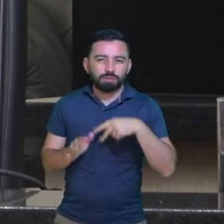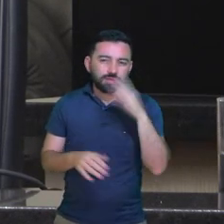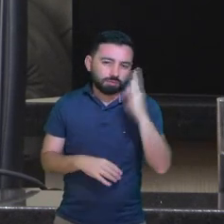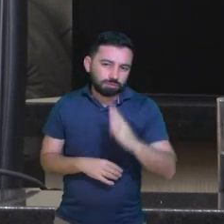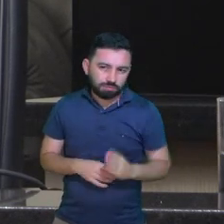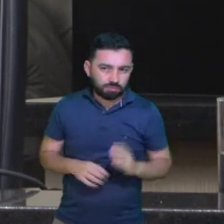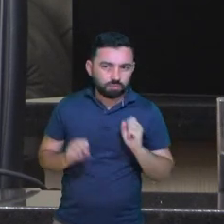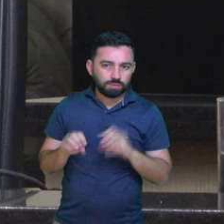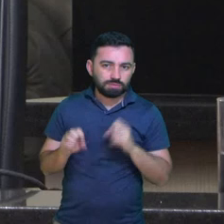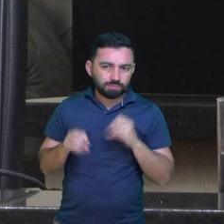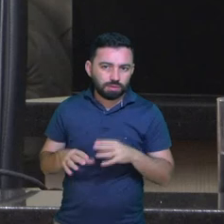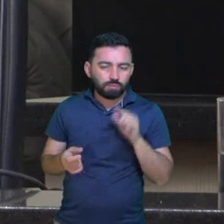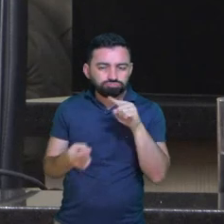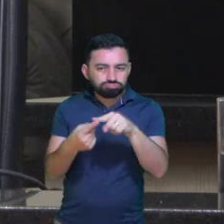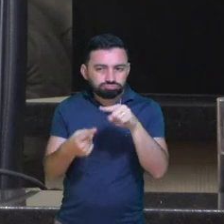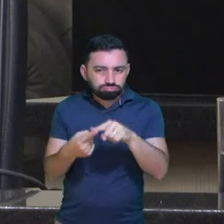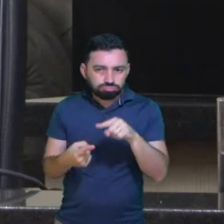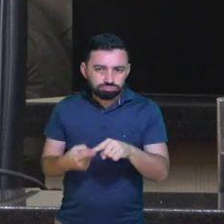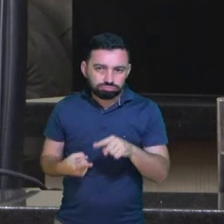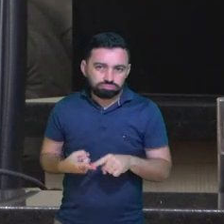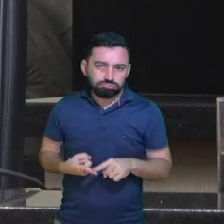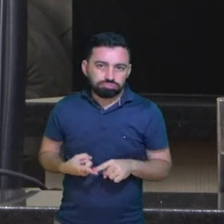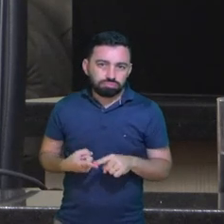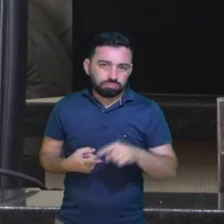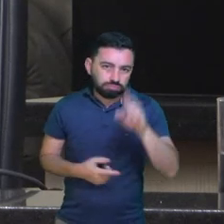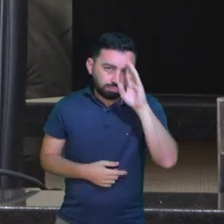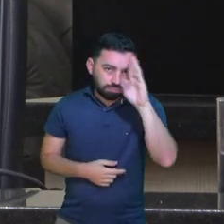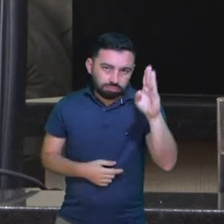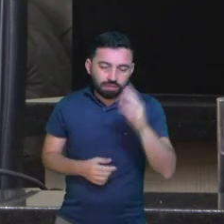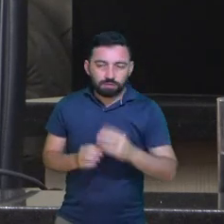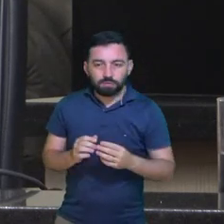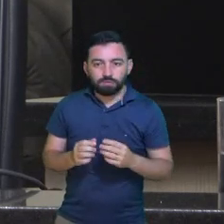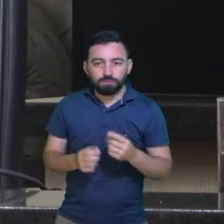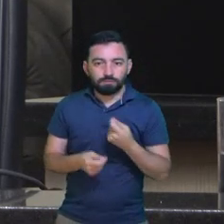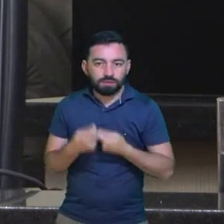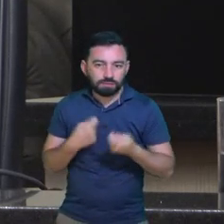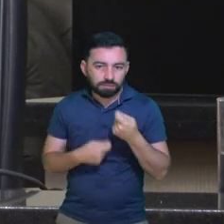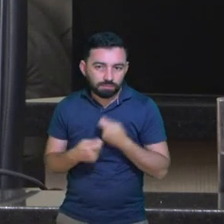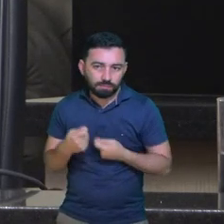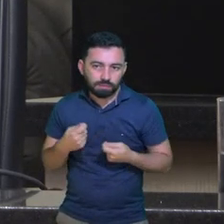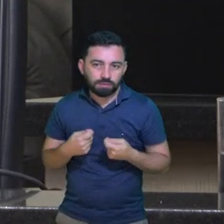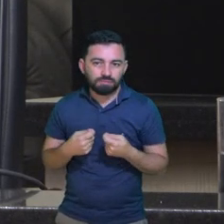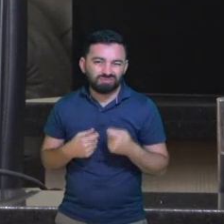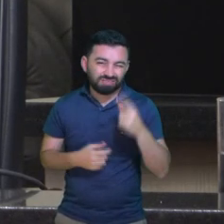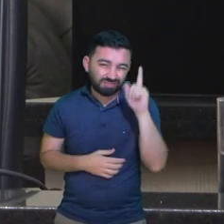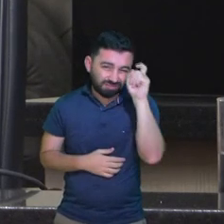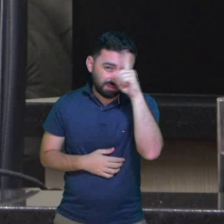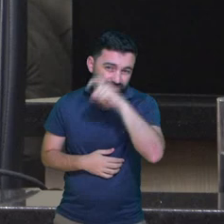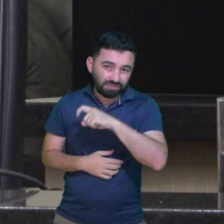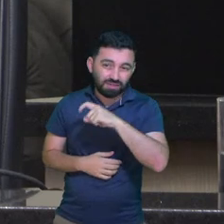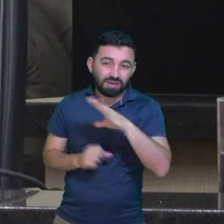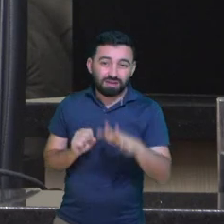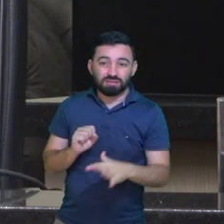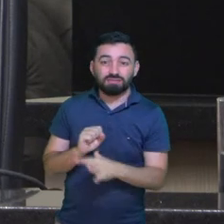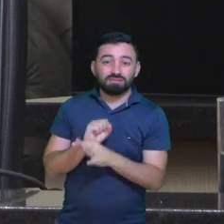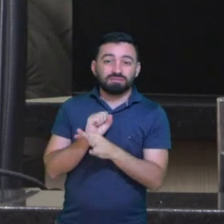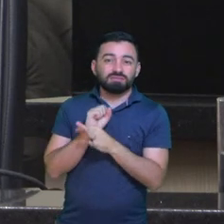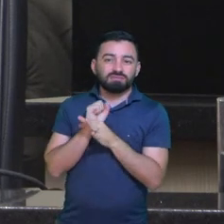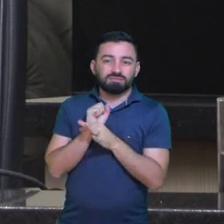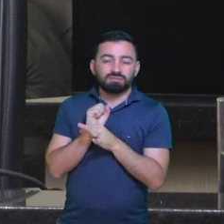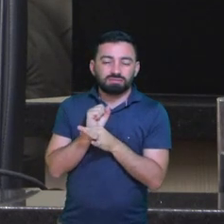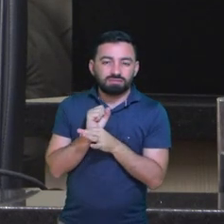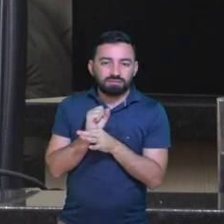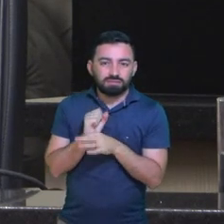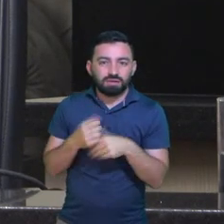metas né Principalmente a questão do financiamento e e a dificuldade de garantir né